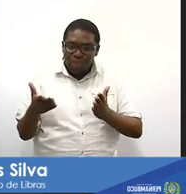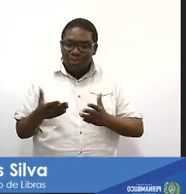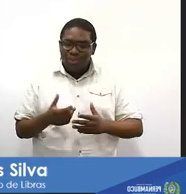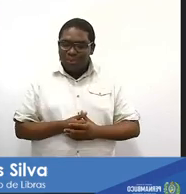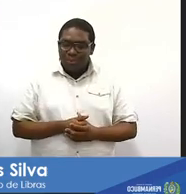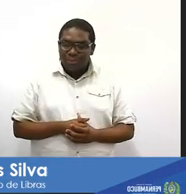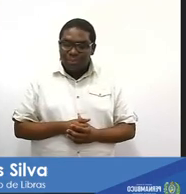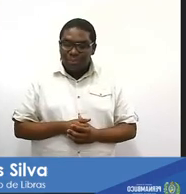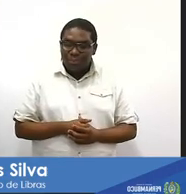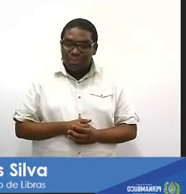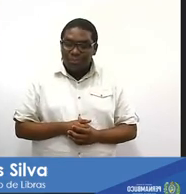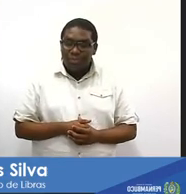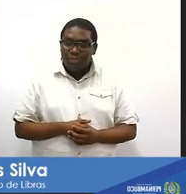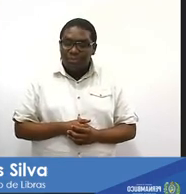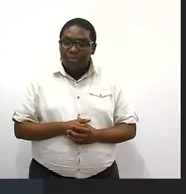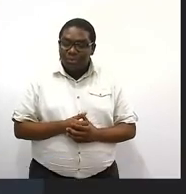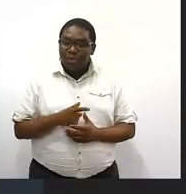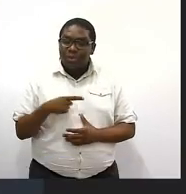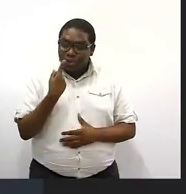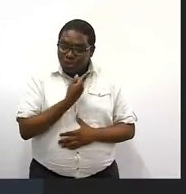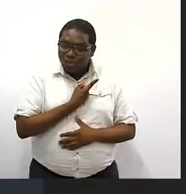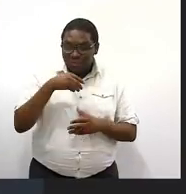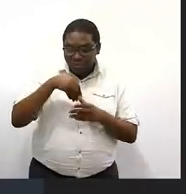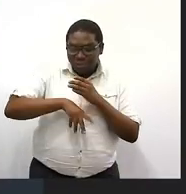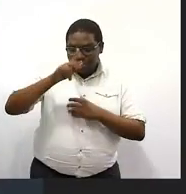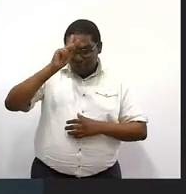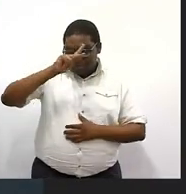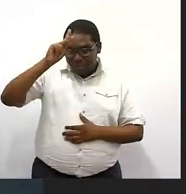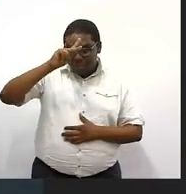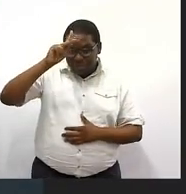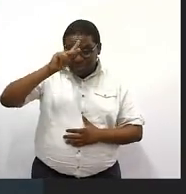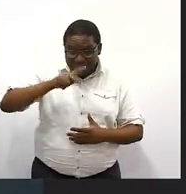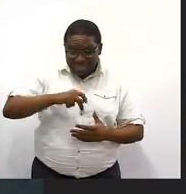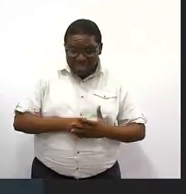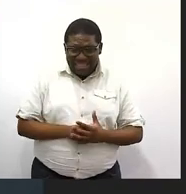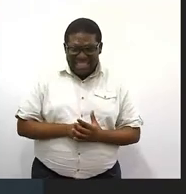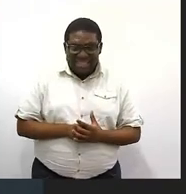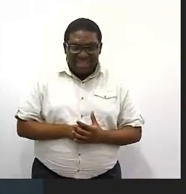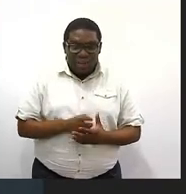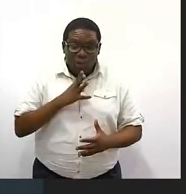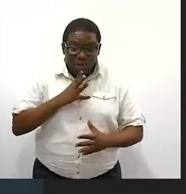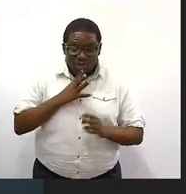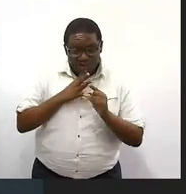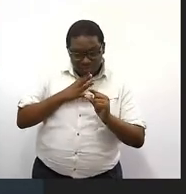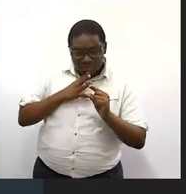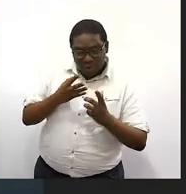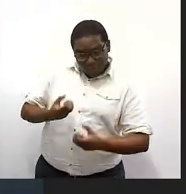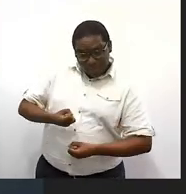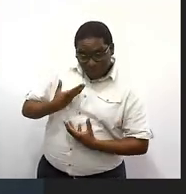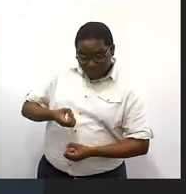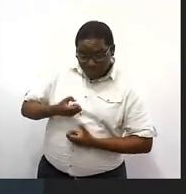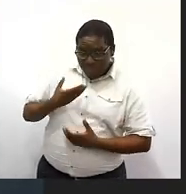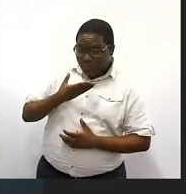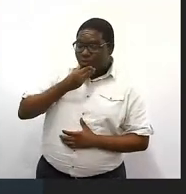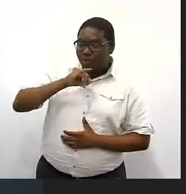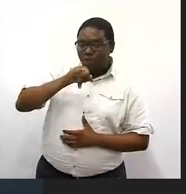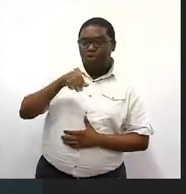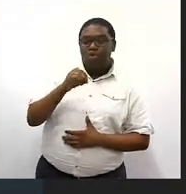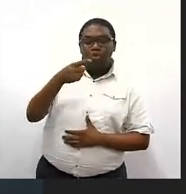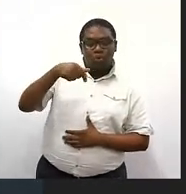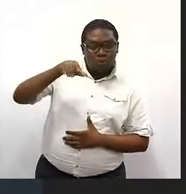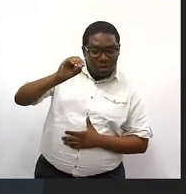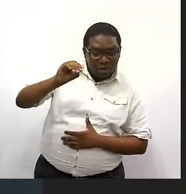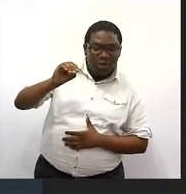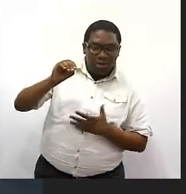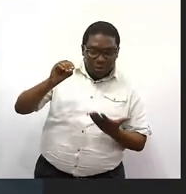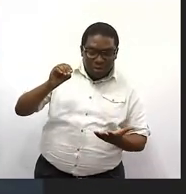E aí a gente vai ver o desenrolar dessa história, ok? Mas antes, vamos conhecer um pouquinho do poema O Cão Sem Plumas, e aí